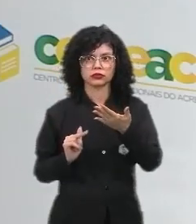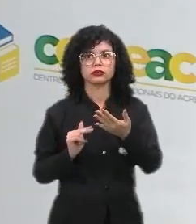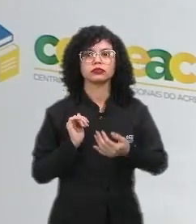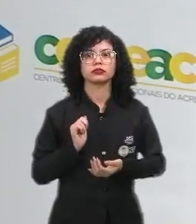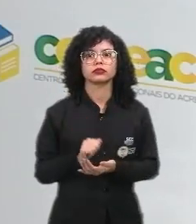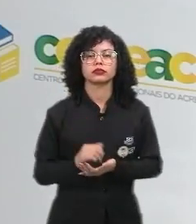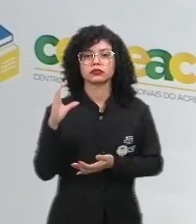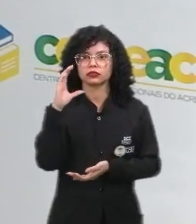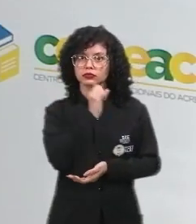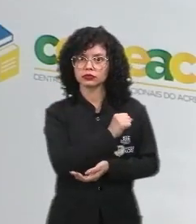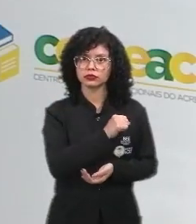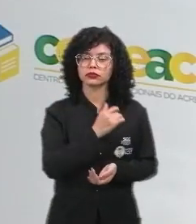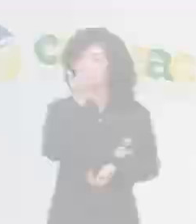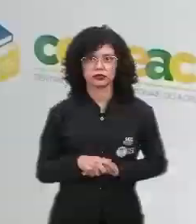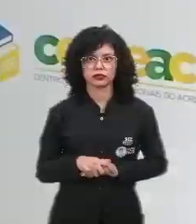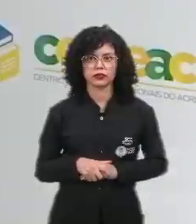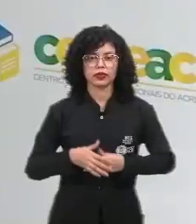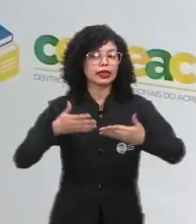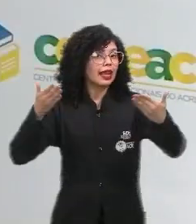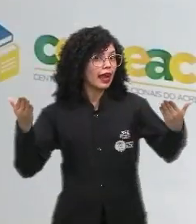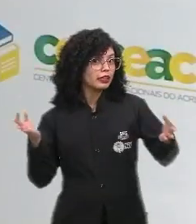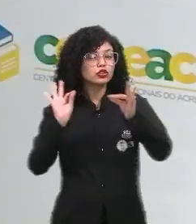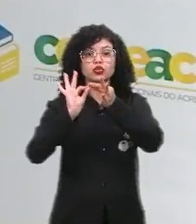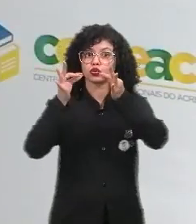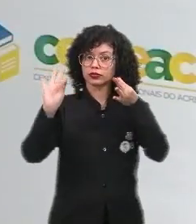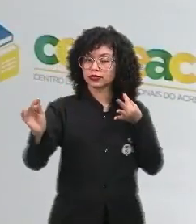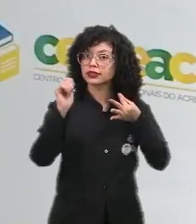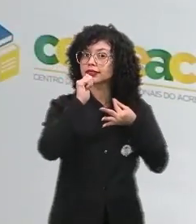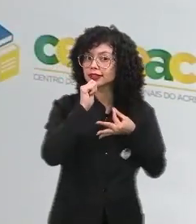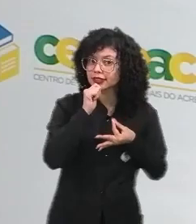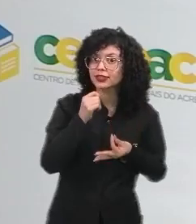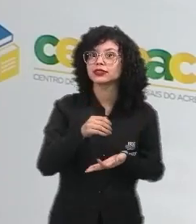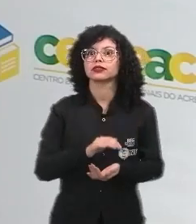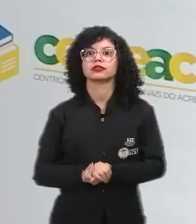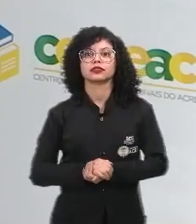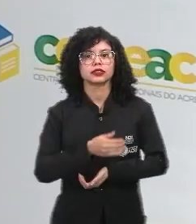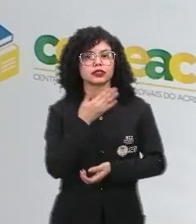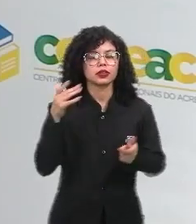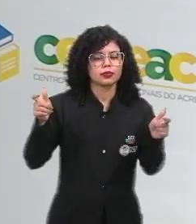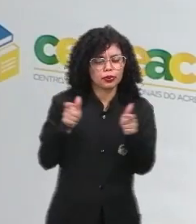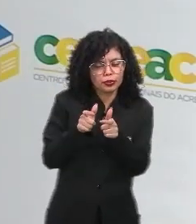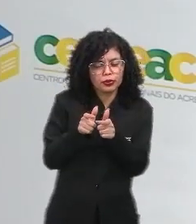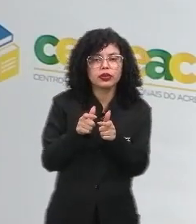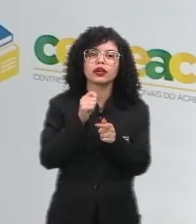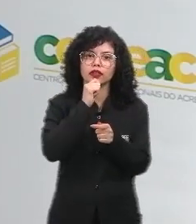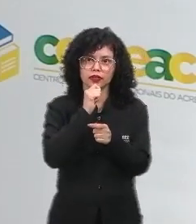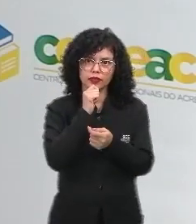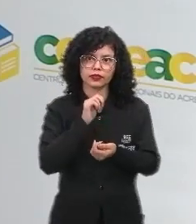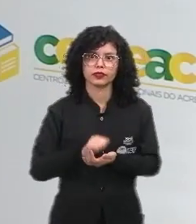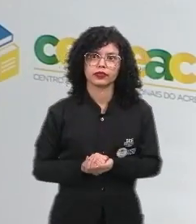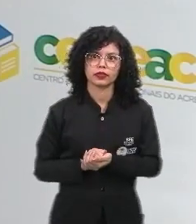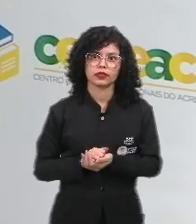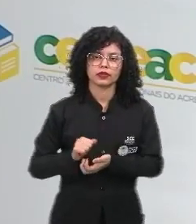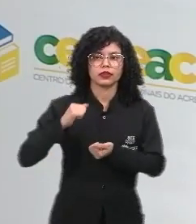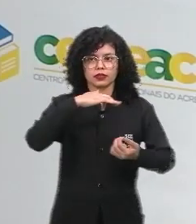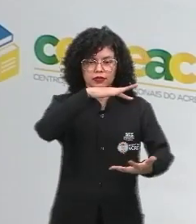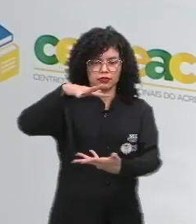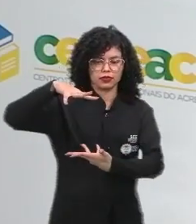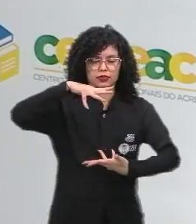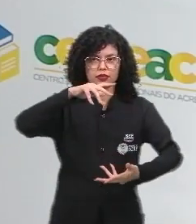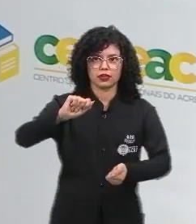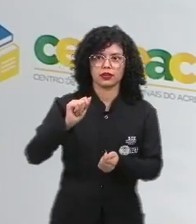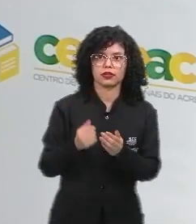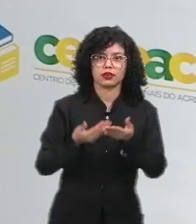mais rápido, mais fácil e as distâncias se tornam menores. Temos aí a globalização diante